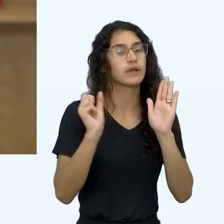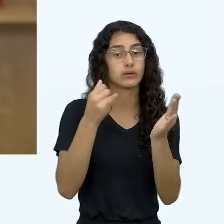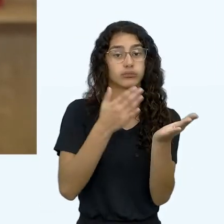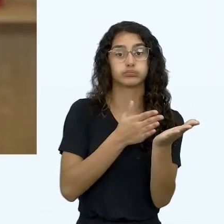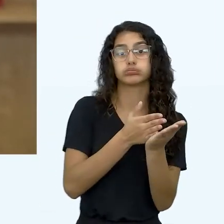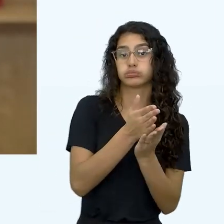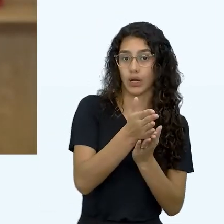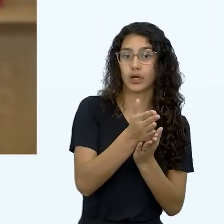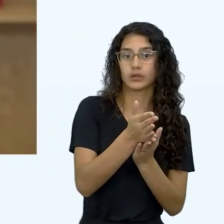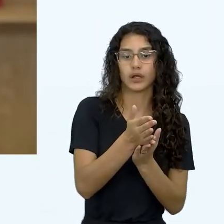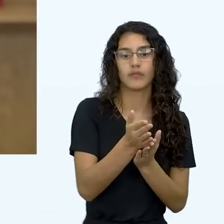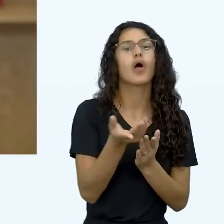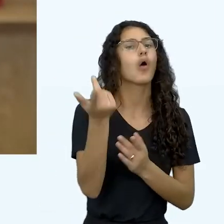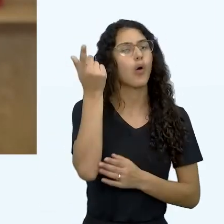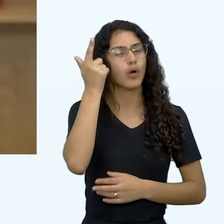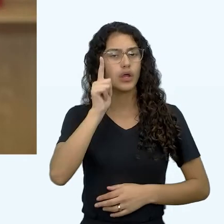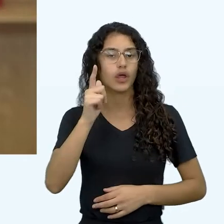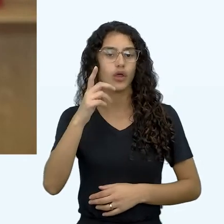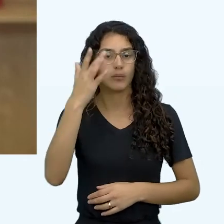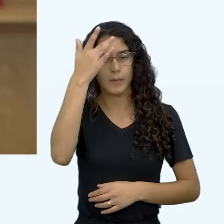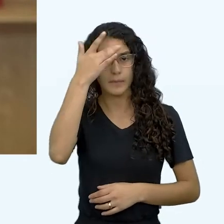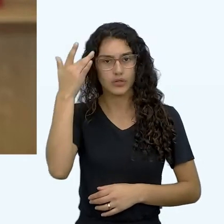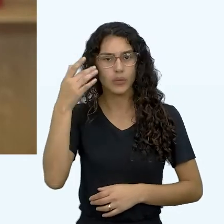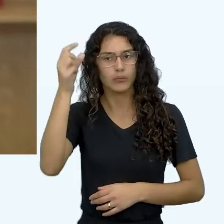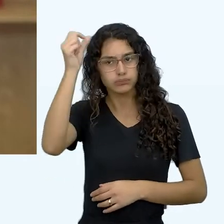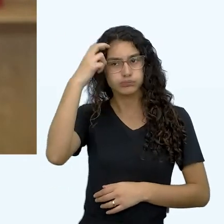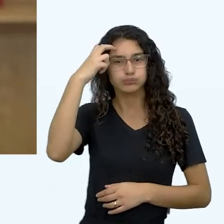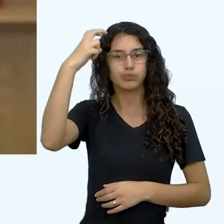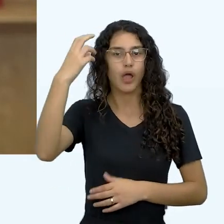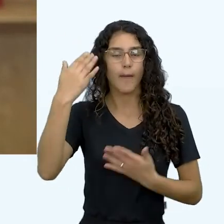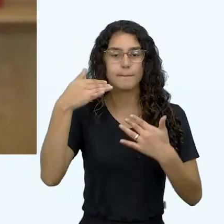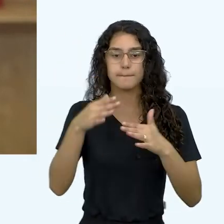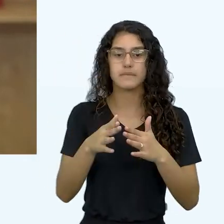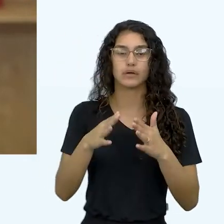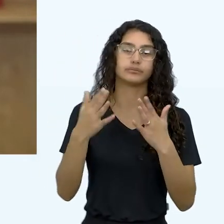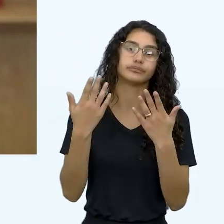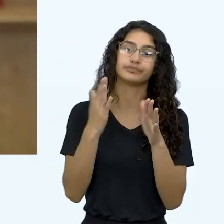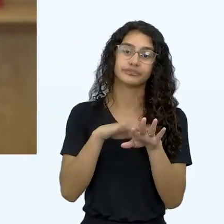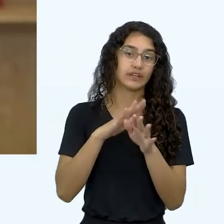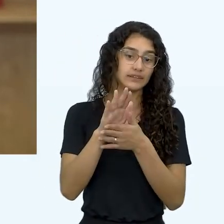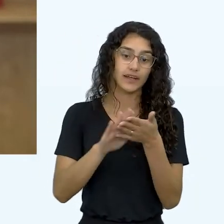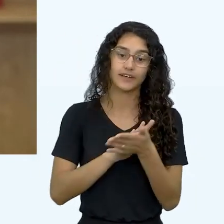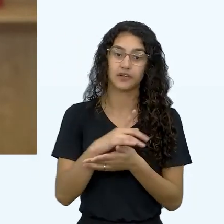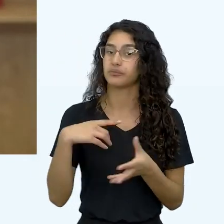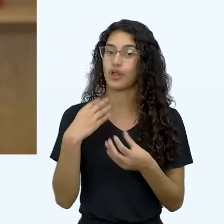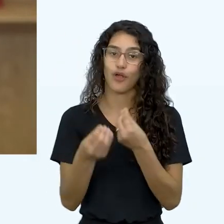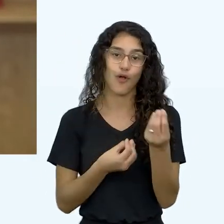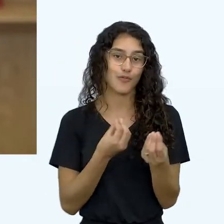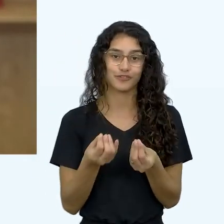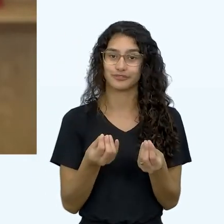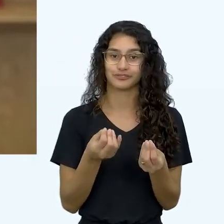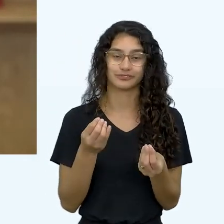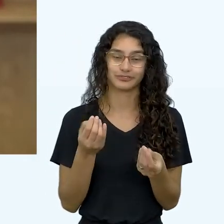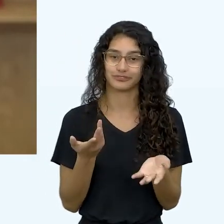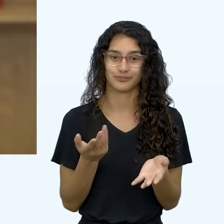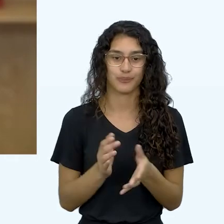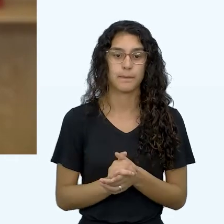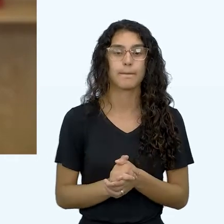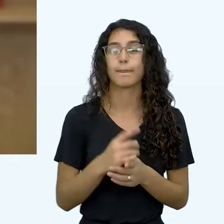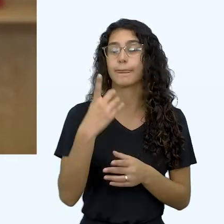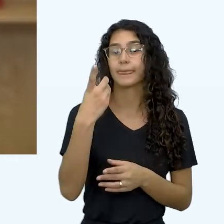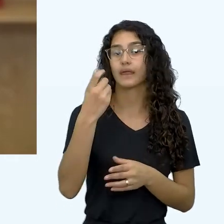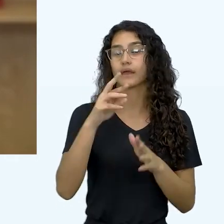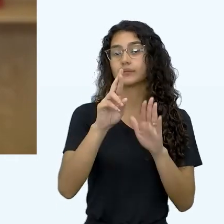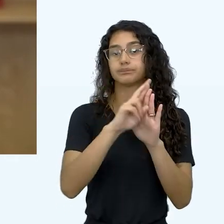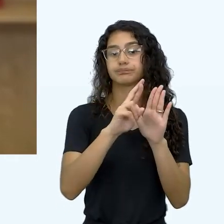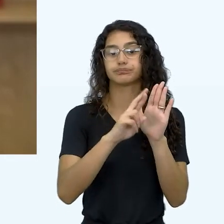certa, ela vai ganhar de uma pessoa que é super inteligente, mas é muito preguiçosa. Tá? Não tem como isso não acontecer. A 10ª